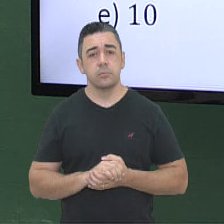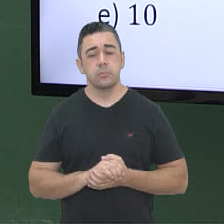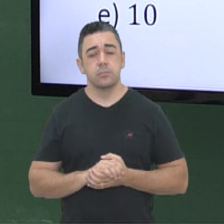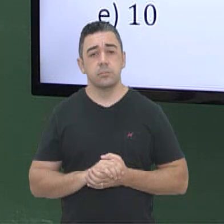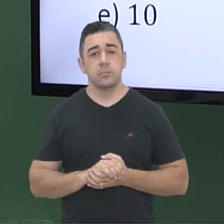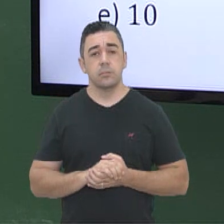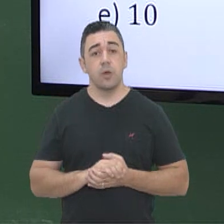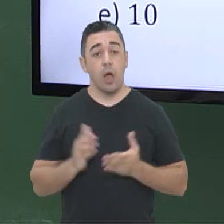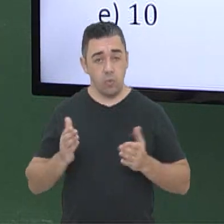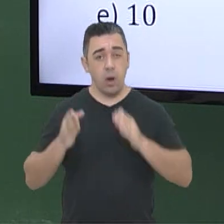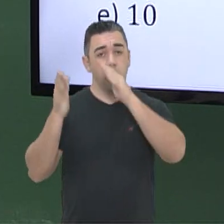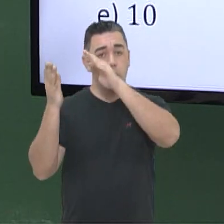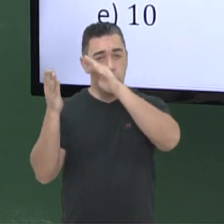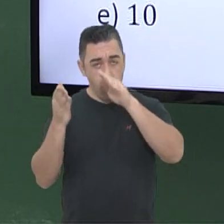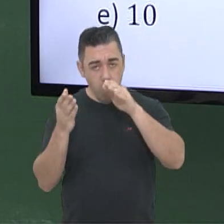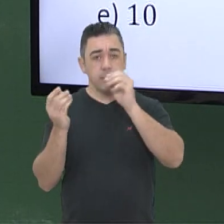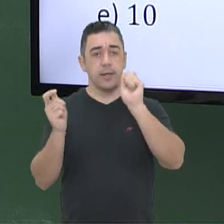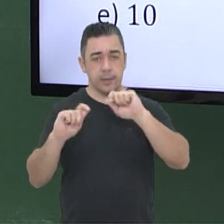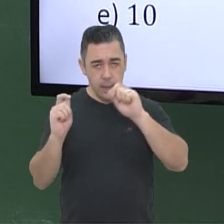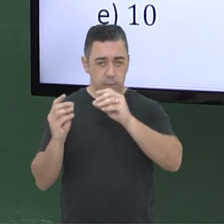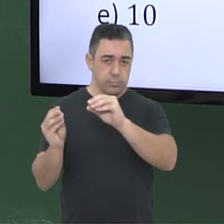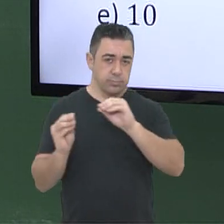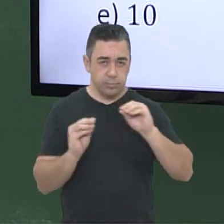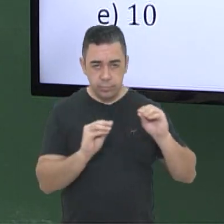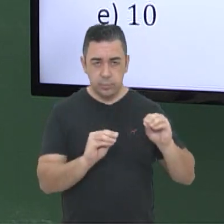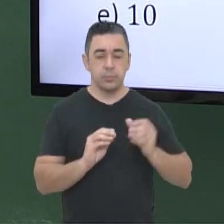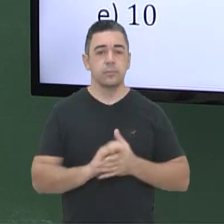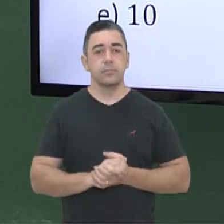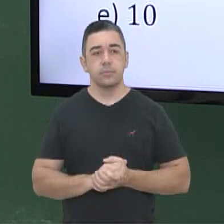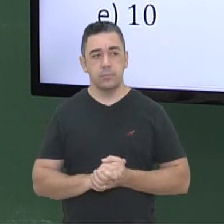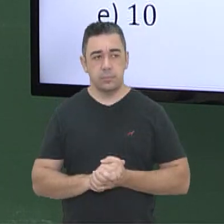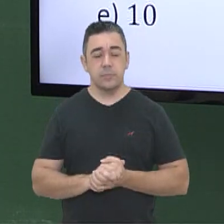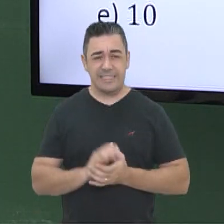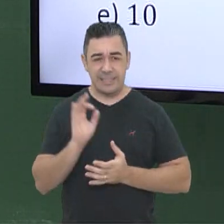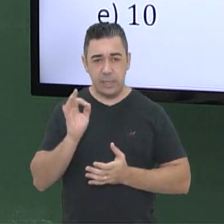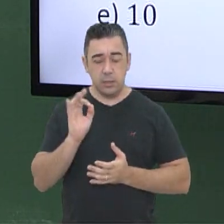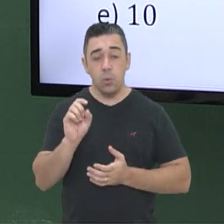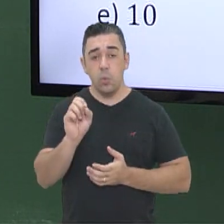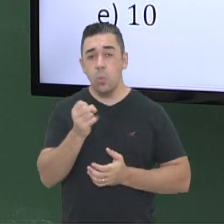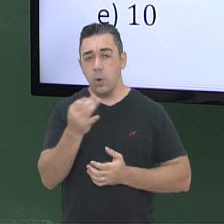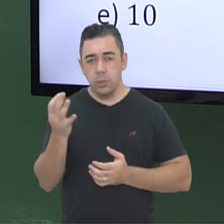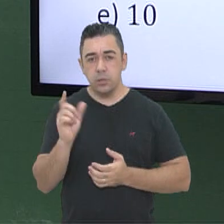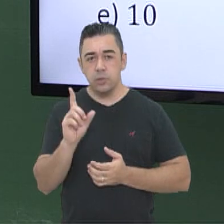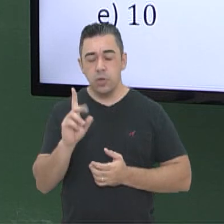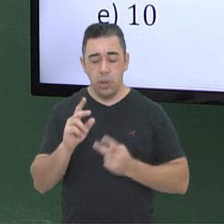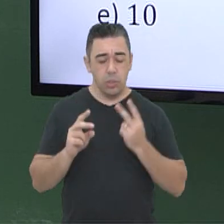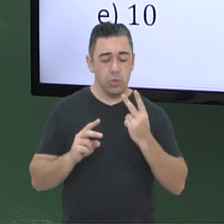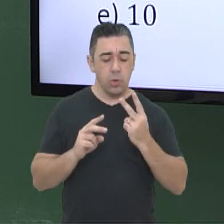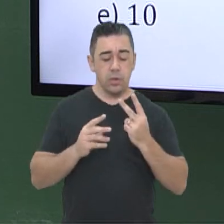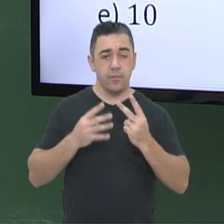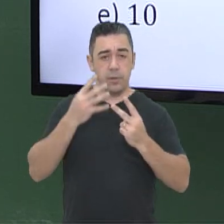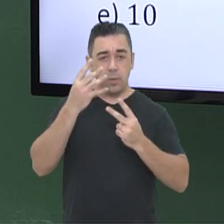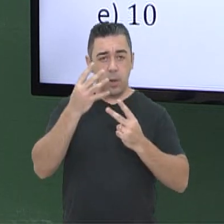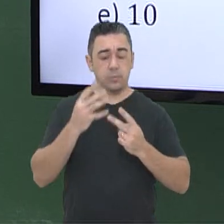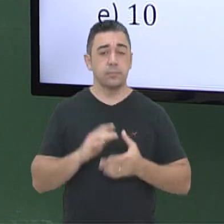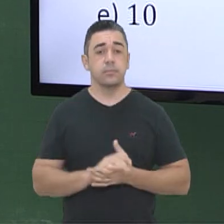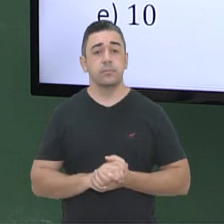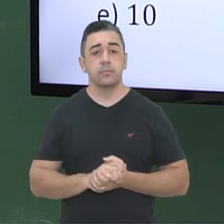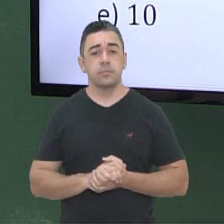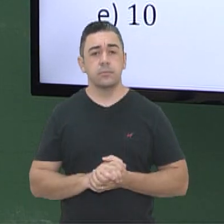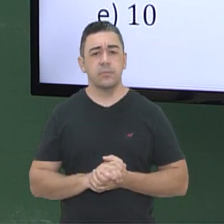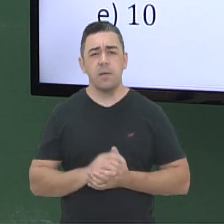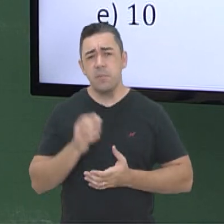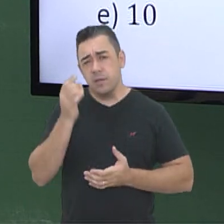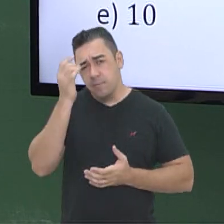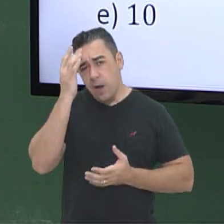tanto faz. Agora eu posso cortar o cubo e cortar o índice, sobrando apenas 2 elevado à quarta, tá? É uma